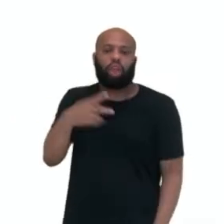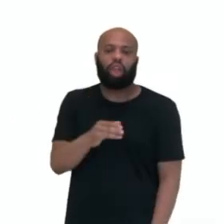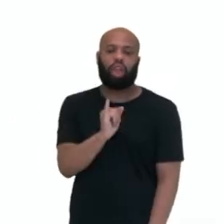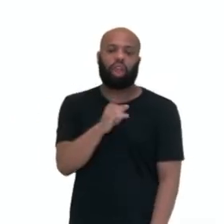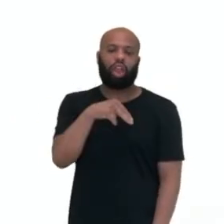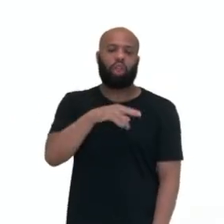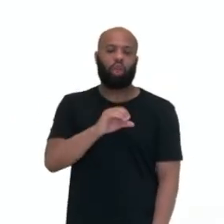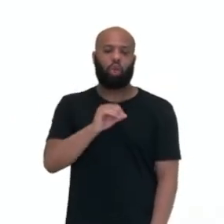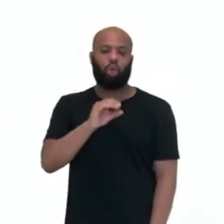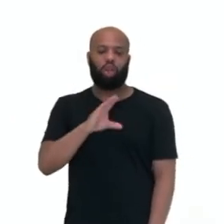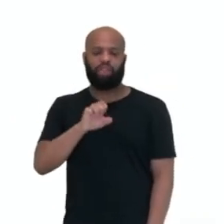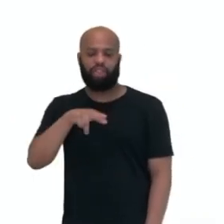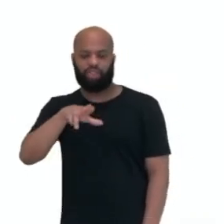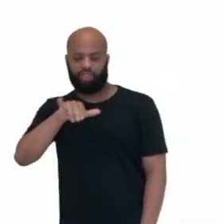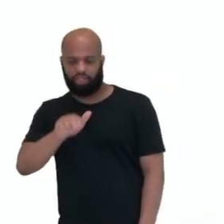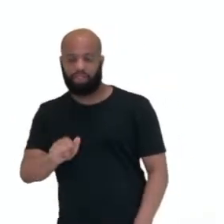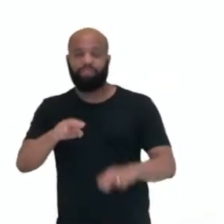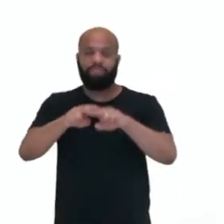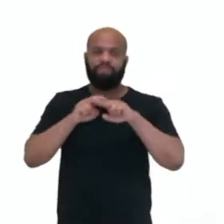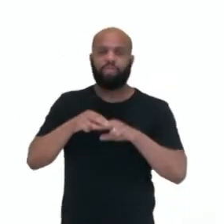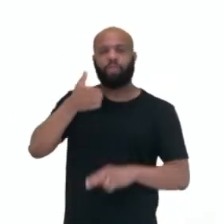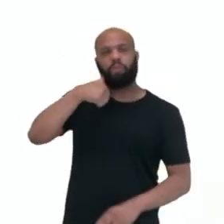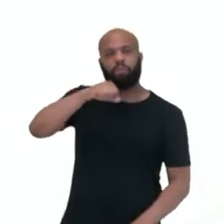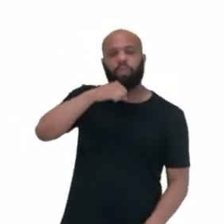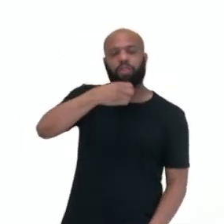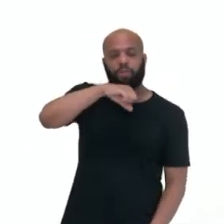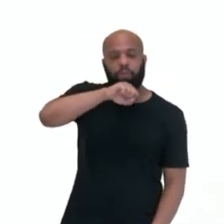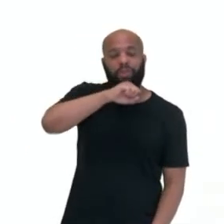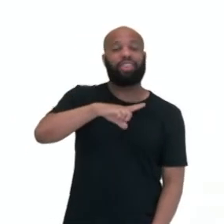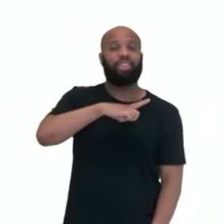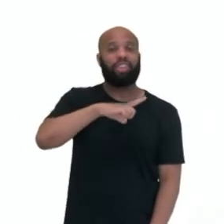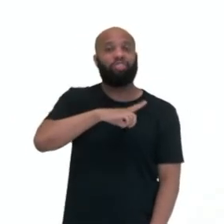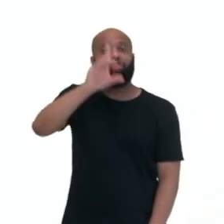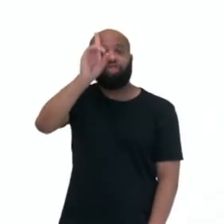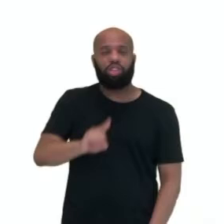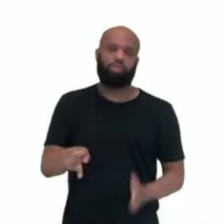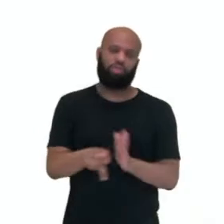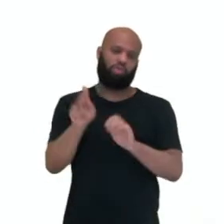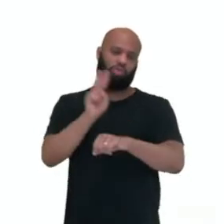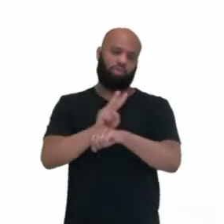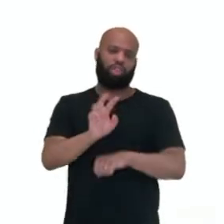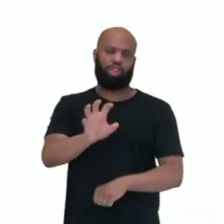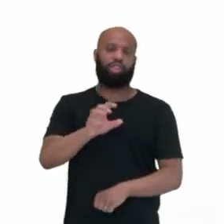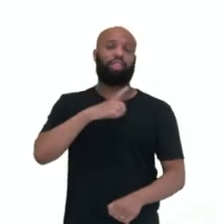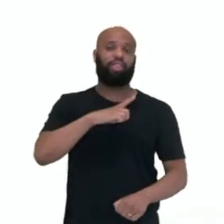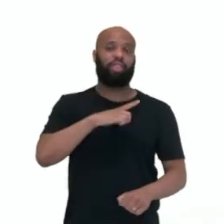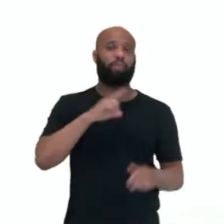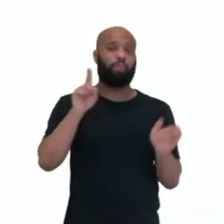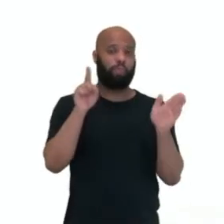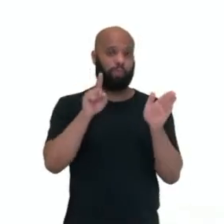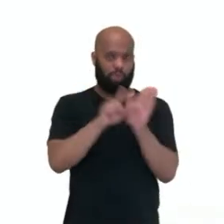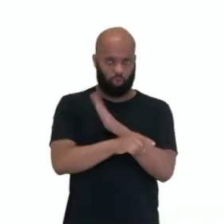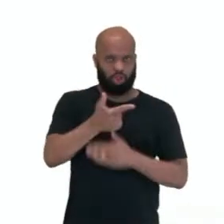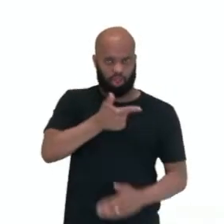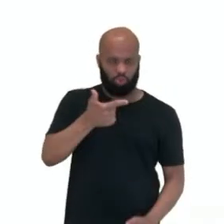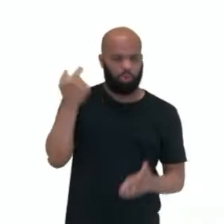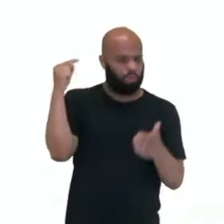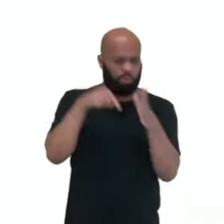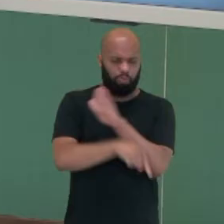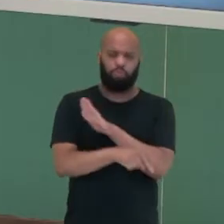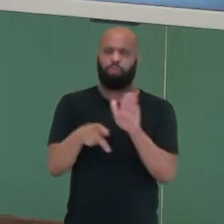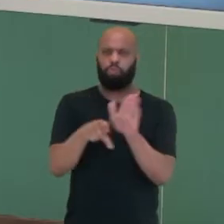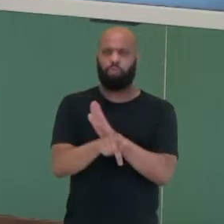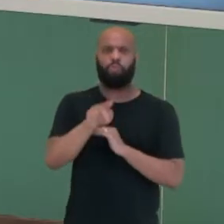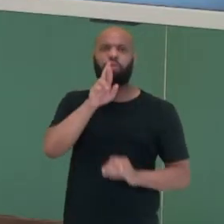Por isso que os pais têm direito de zelar. Na segunda resposta dela, ela aprofunda essa discussão. Ela